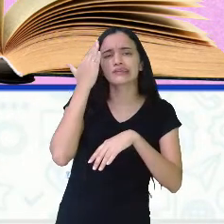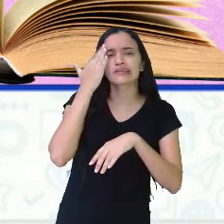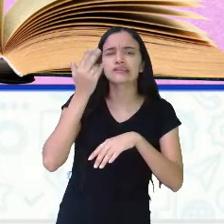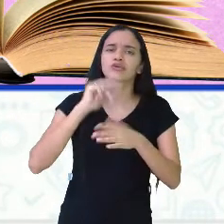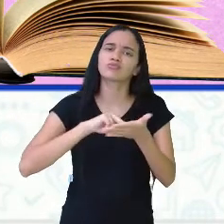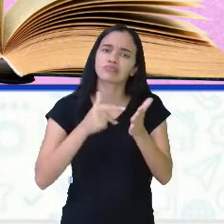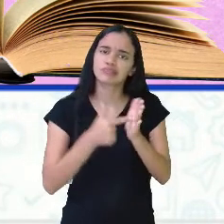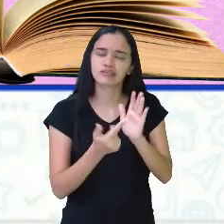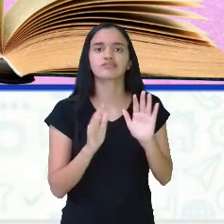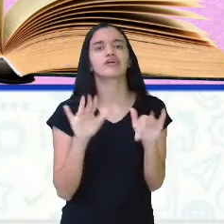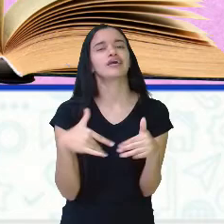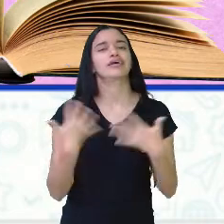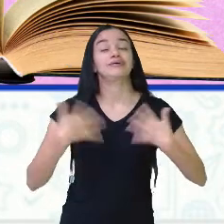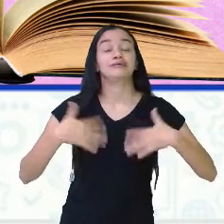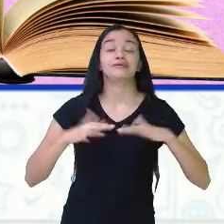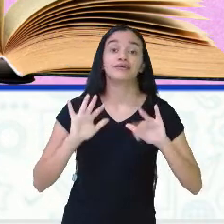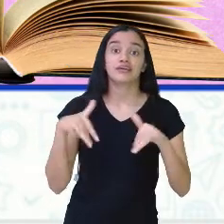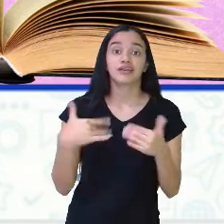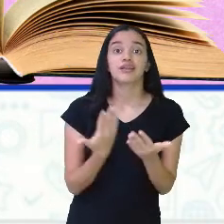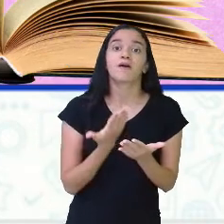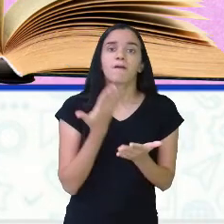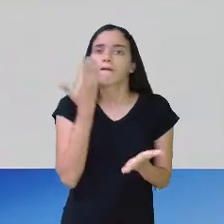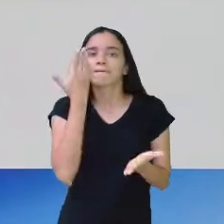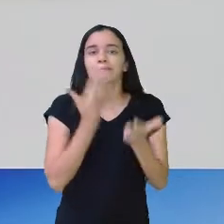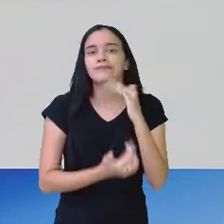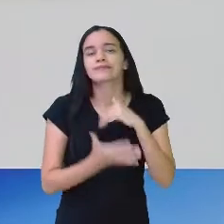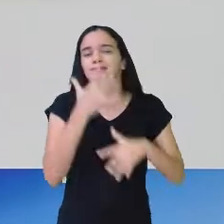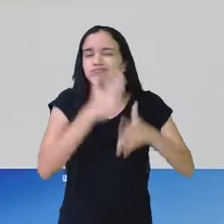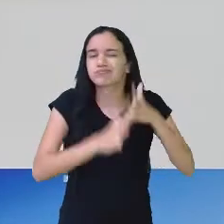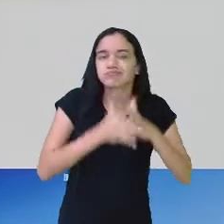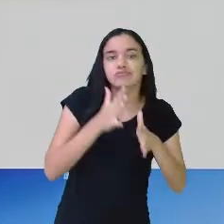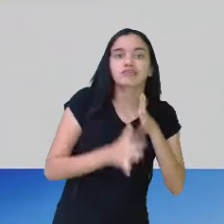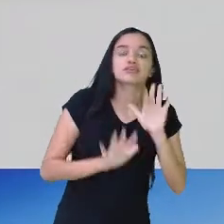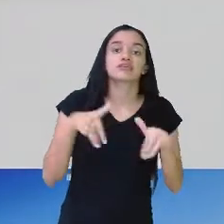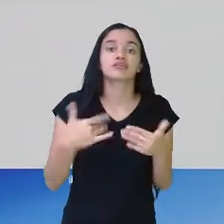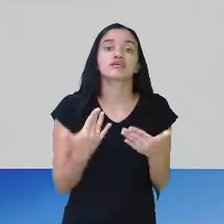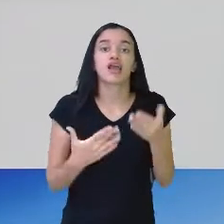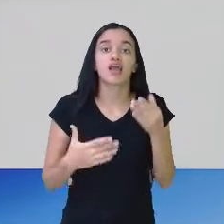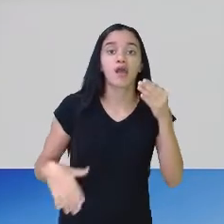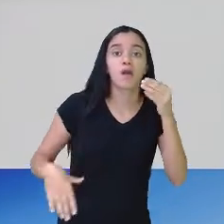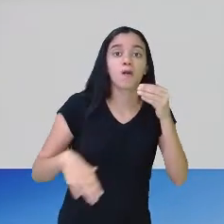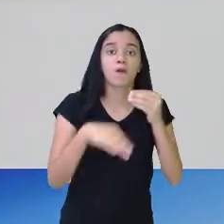do espectador, pede um pouco do leitor, né? Que ele complete